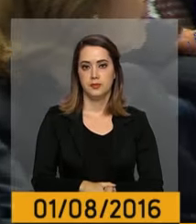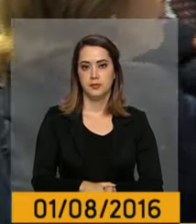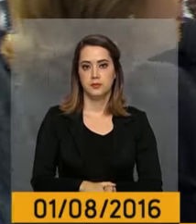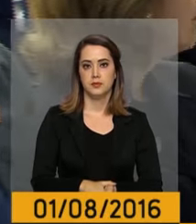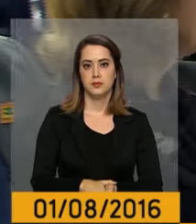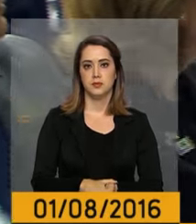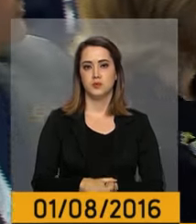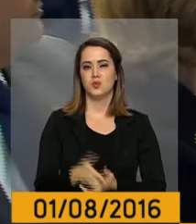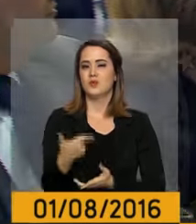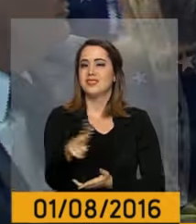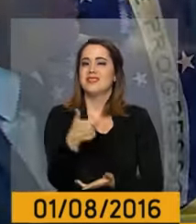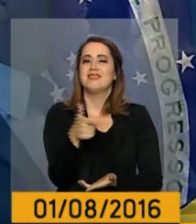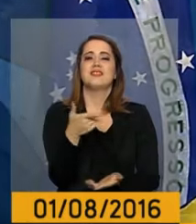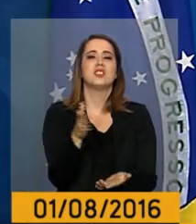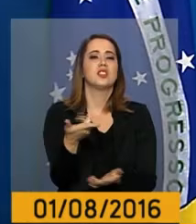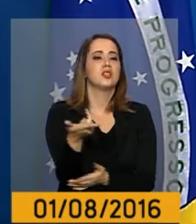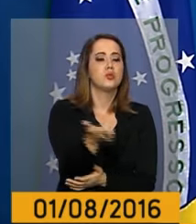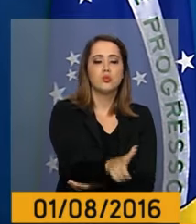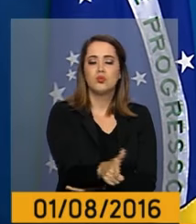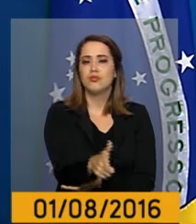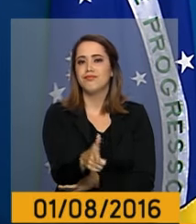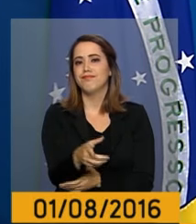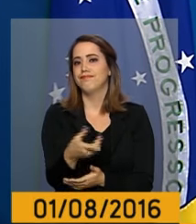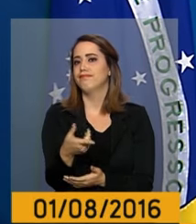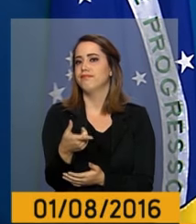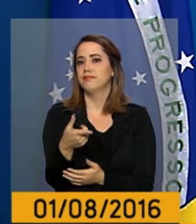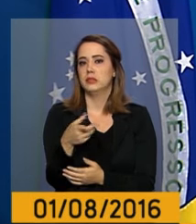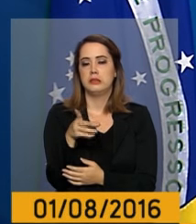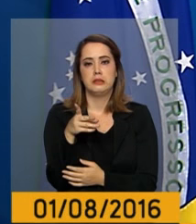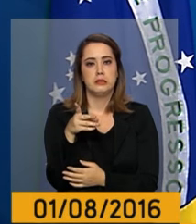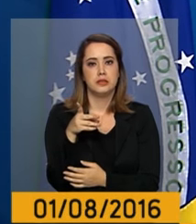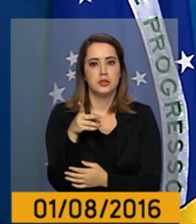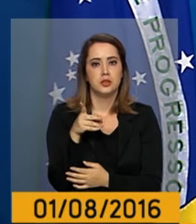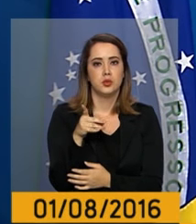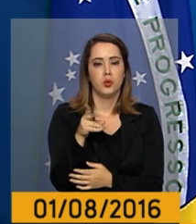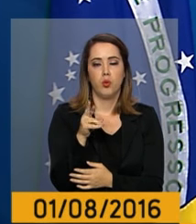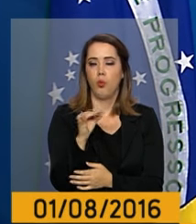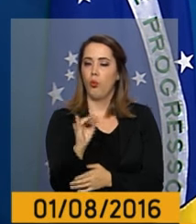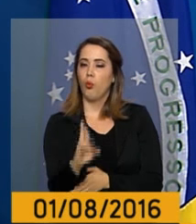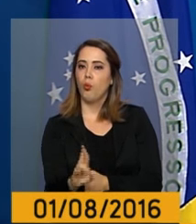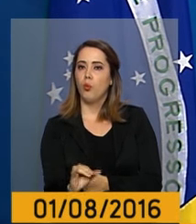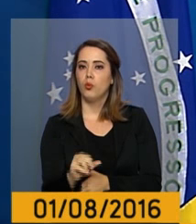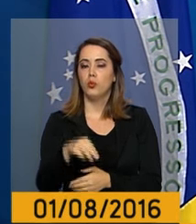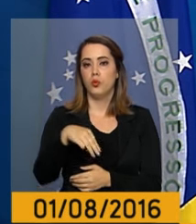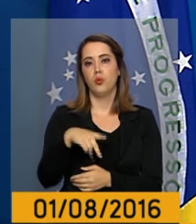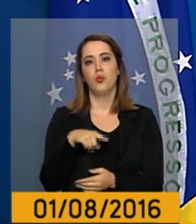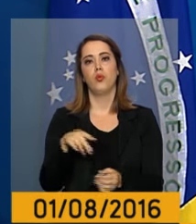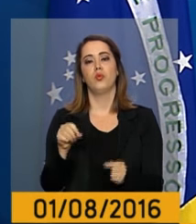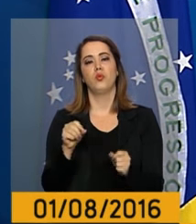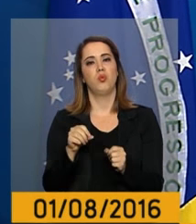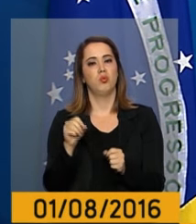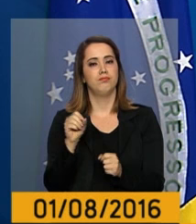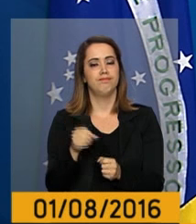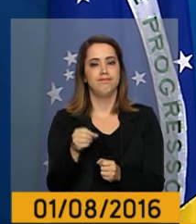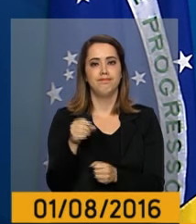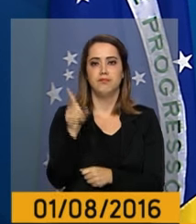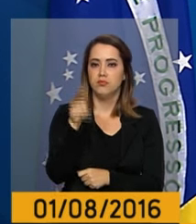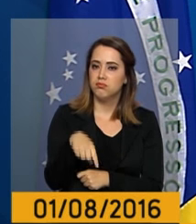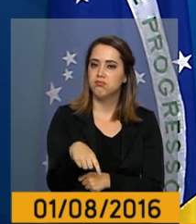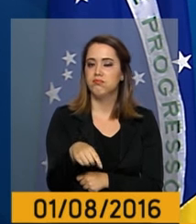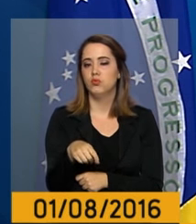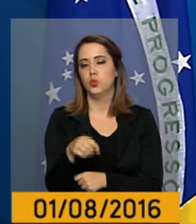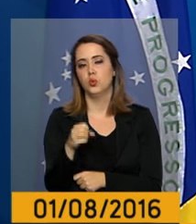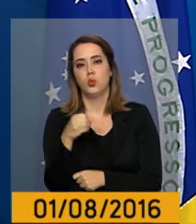não há nada mais indigno para as pessoas do que o desemprego. Não há nada mais indigno do que os empregados.